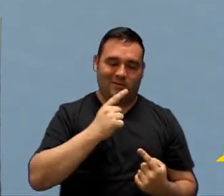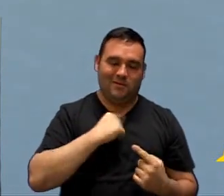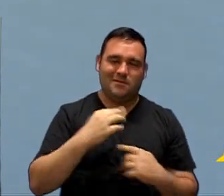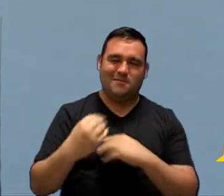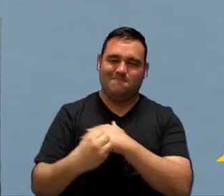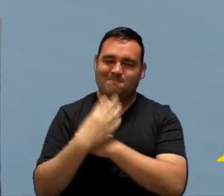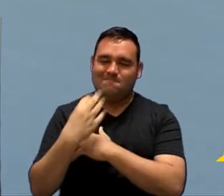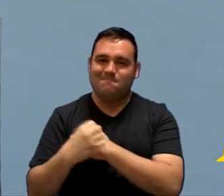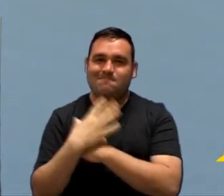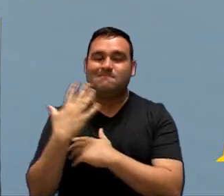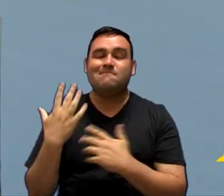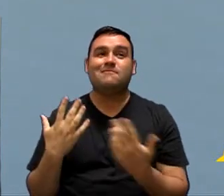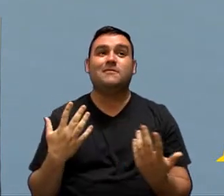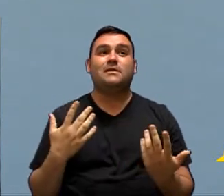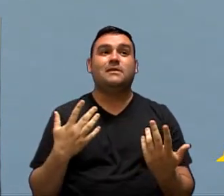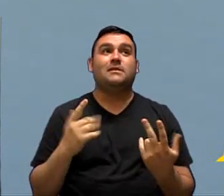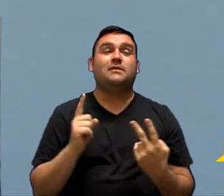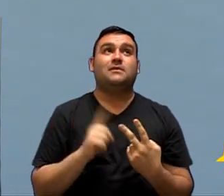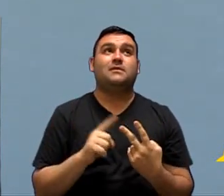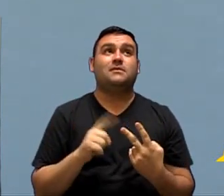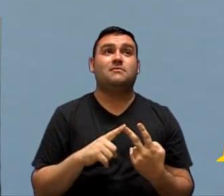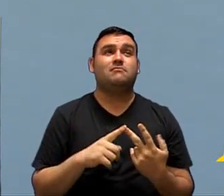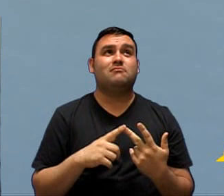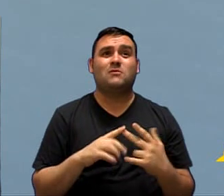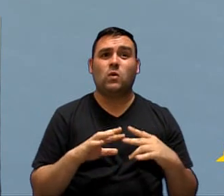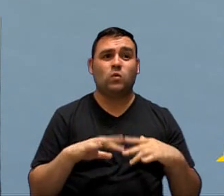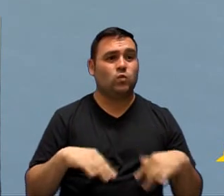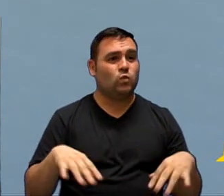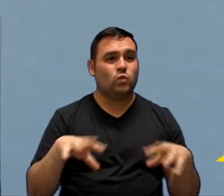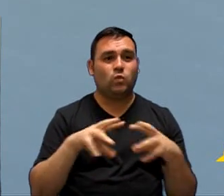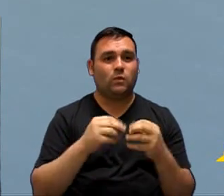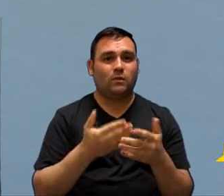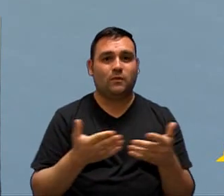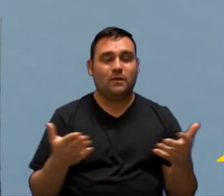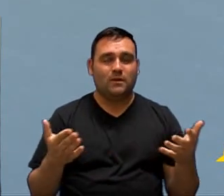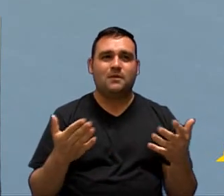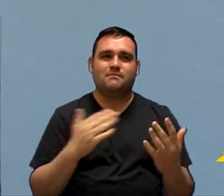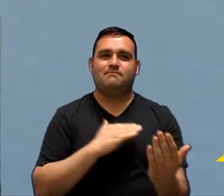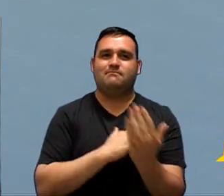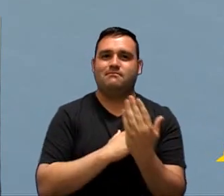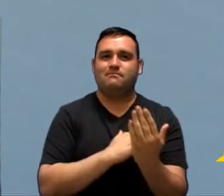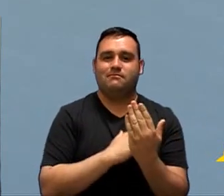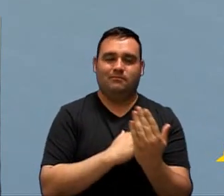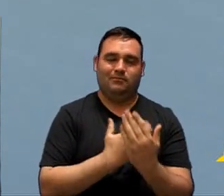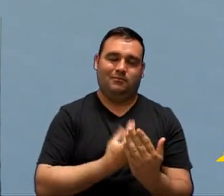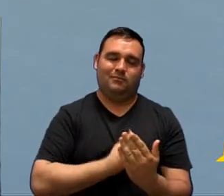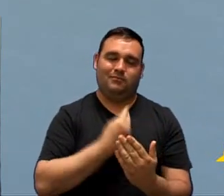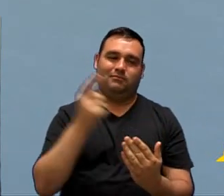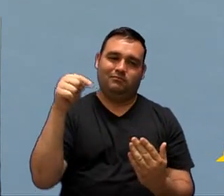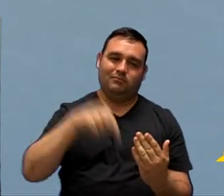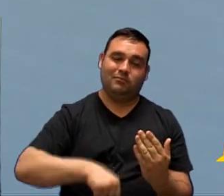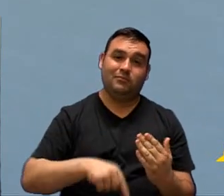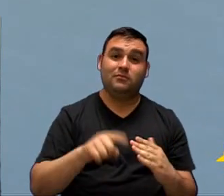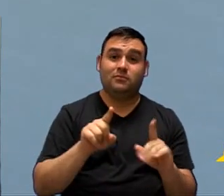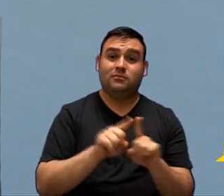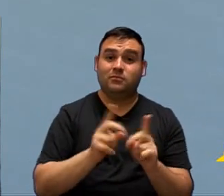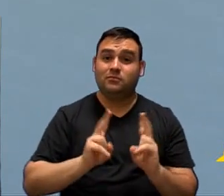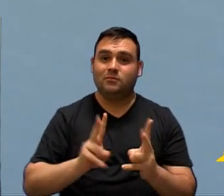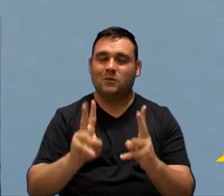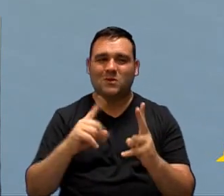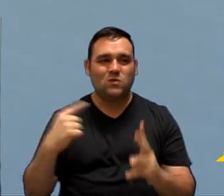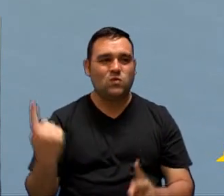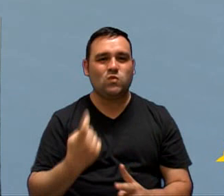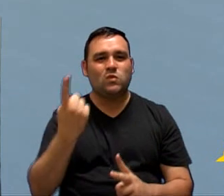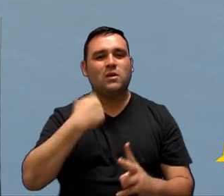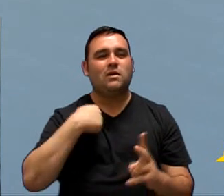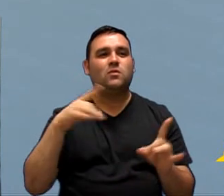dado toda a força que eu precisava. E a todos que me ajudaram até aqui, fizeram esse momento cada vez mais único,